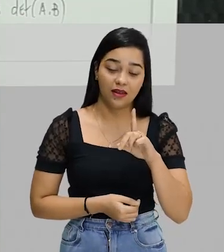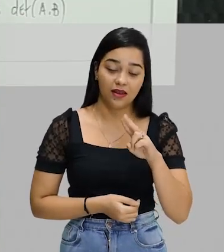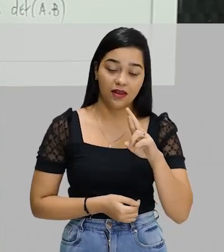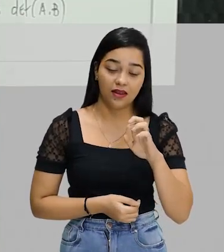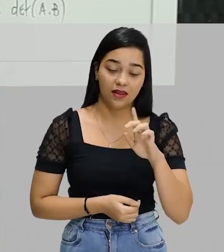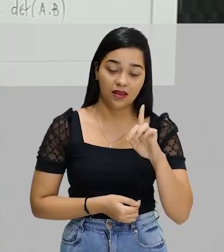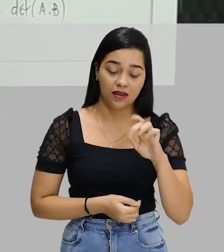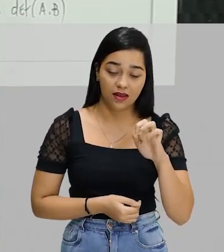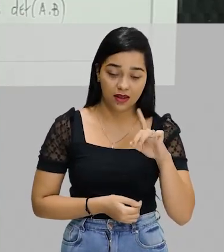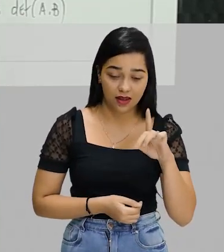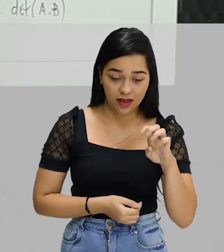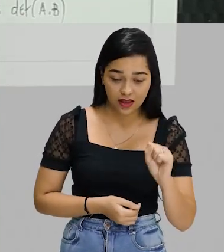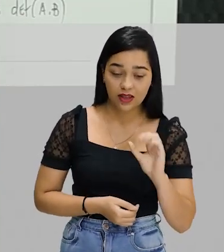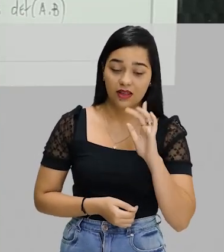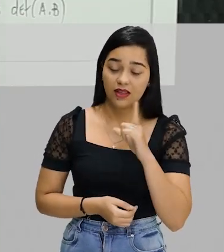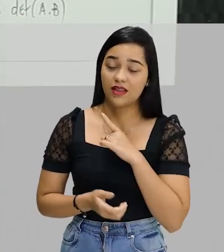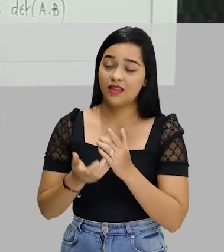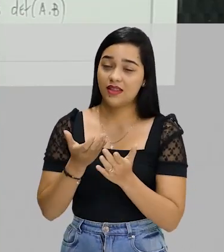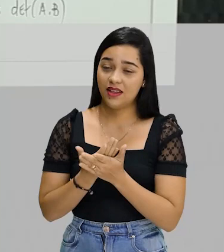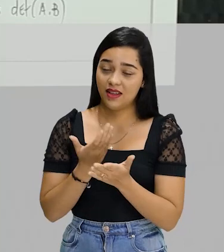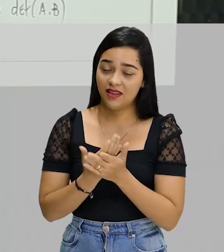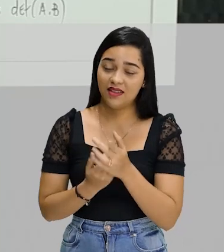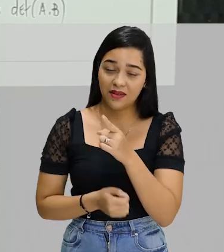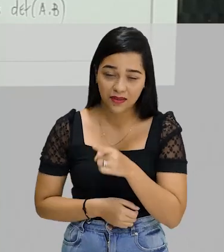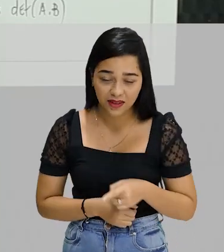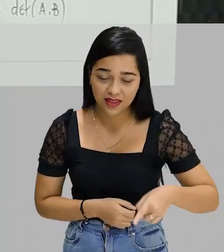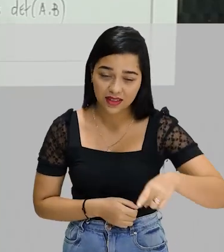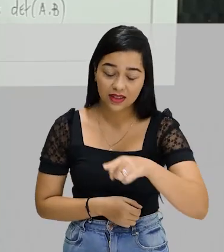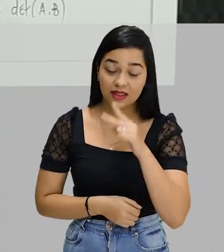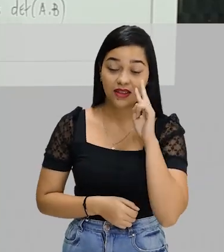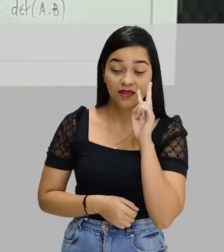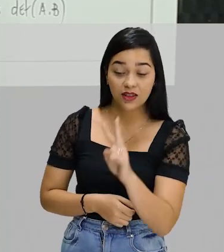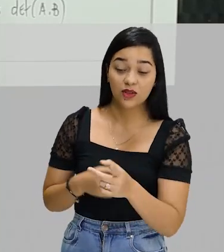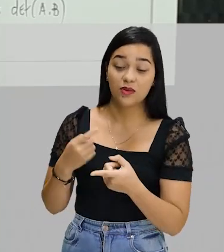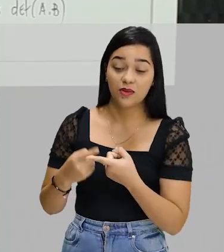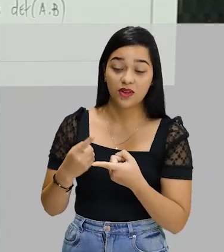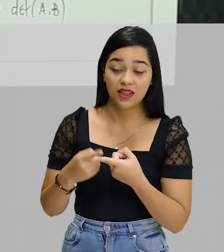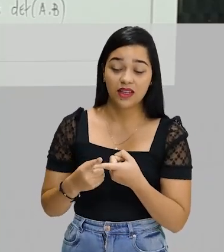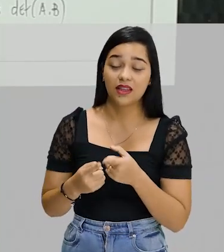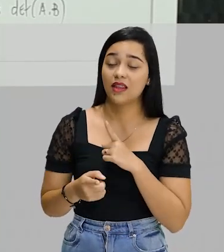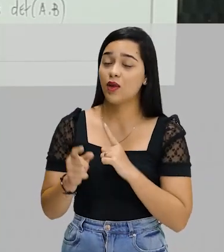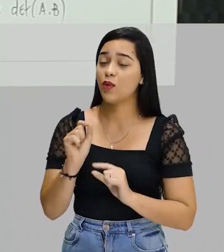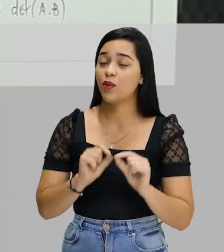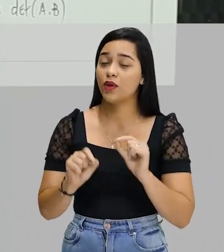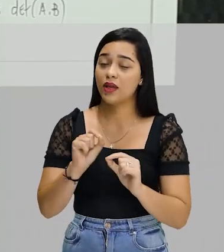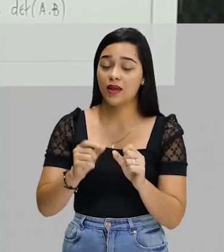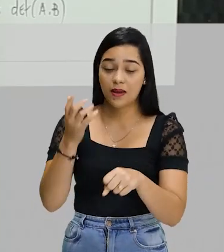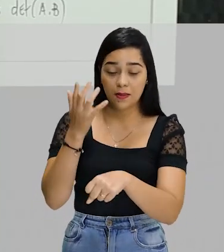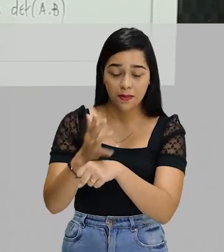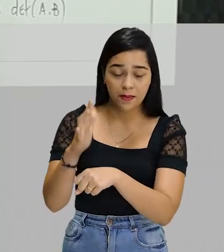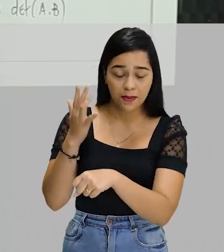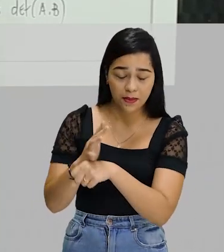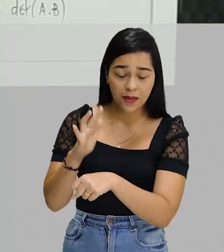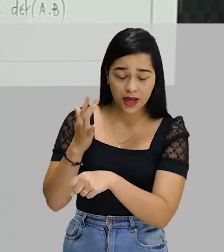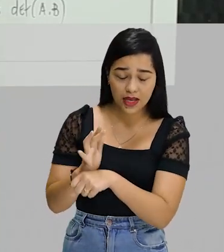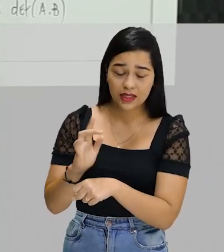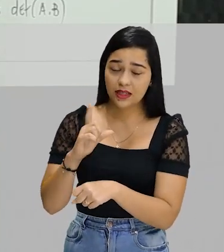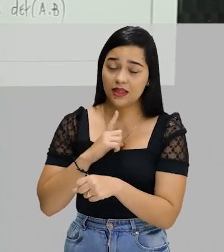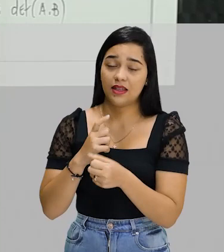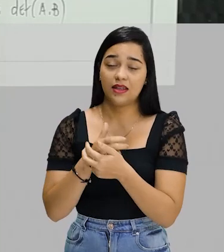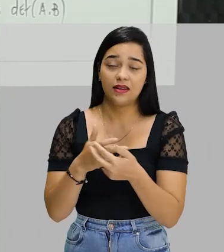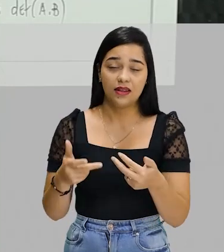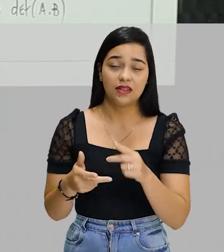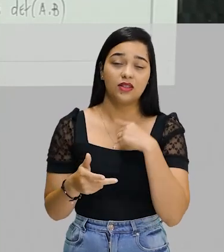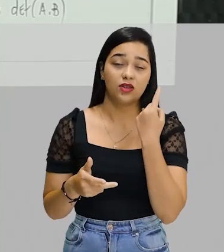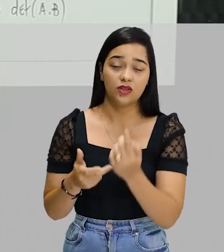determinantes, tá? Então nós já temos essa aula disponível para vocês, assistam, porque hoje a gente vai fazer o quê? Exercícios, né? Vamos aplicar as